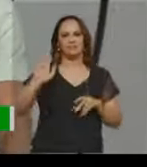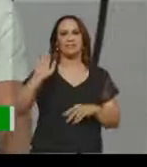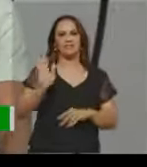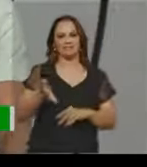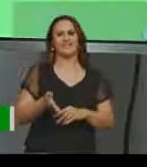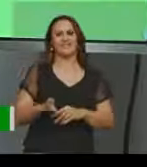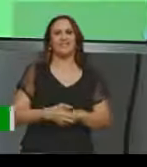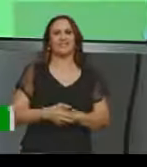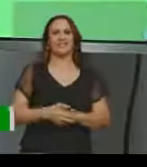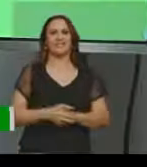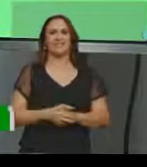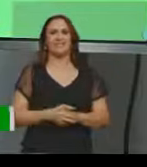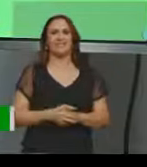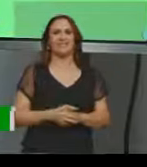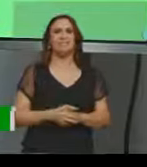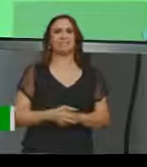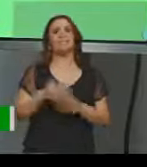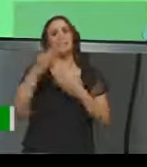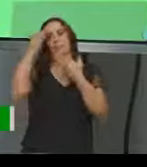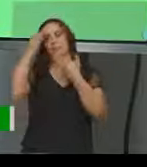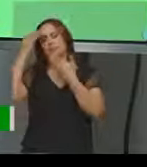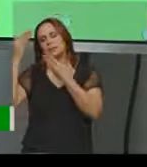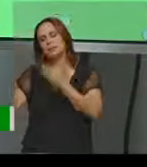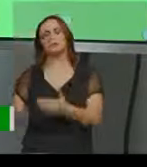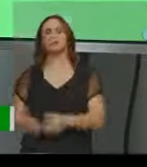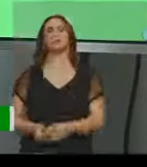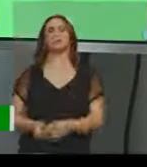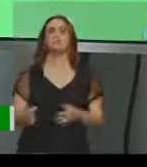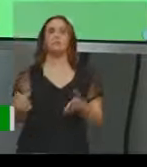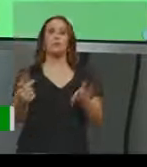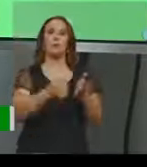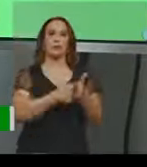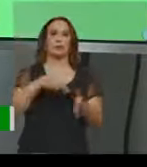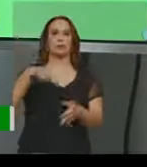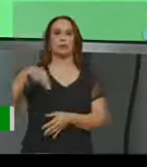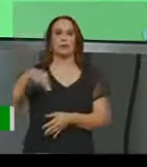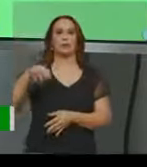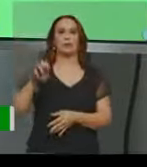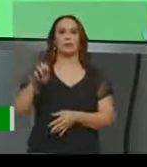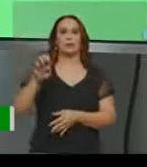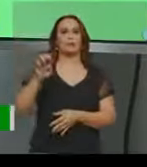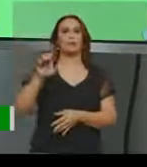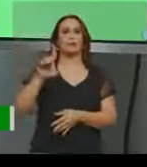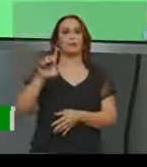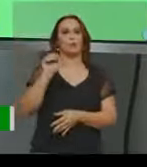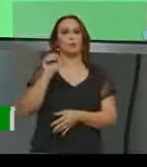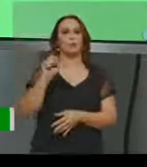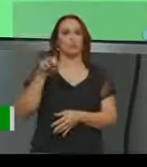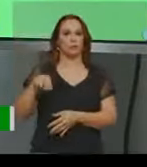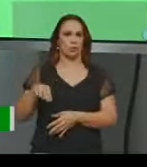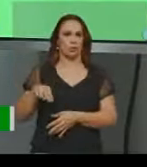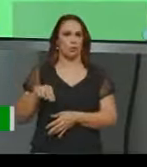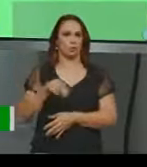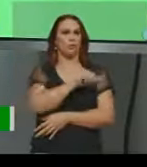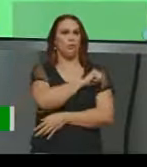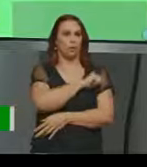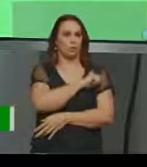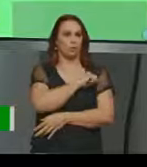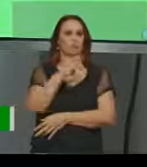Muito obrigada. Agora eu vou ler a pergunta do Nelson aqui de BH. O Nelson está no 9º ano e está perguntando: o que é